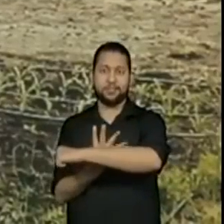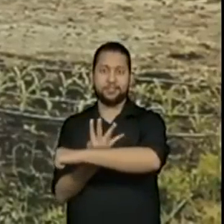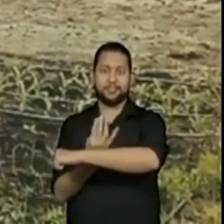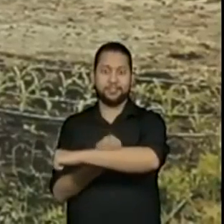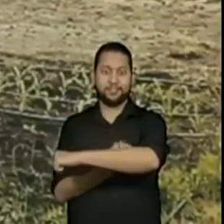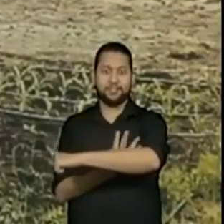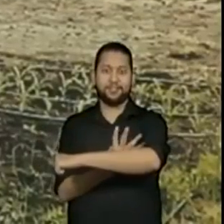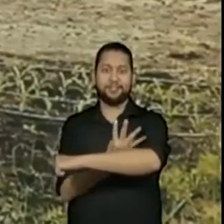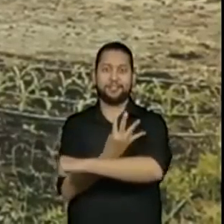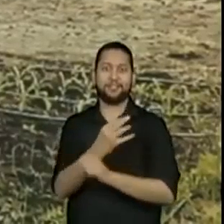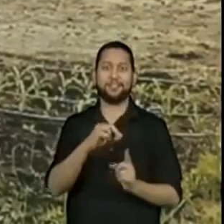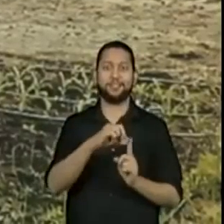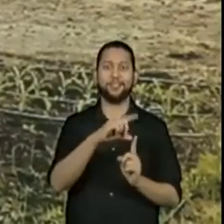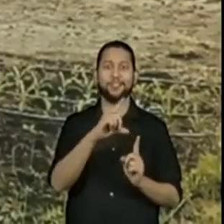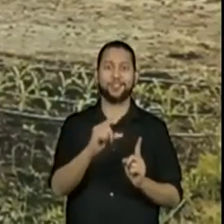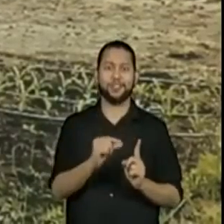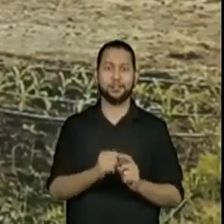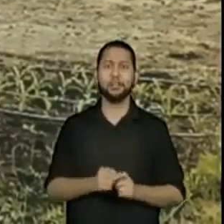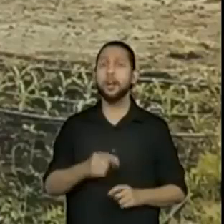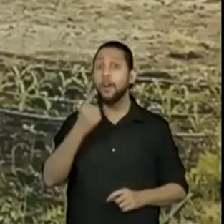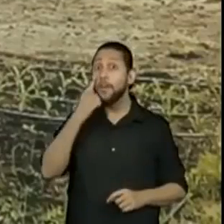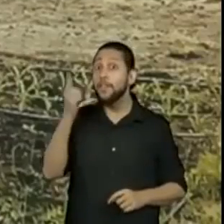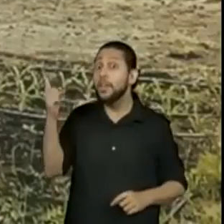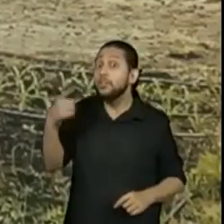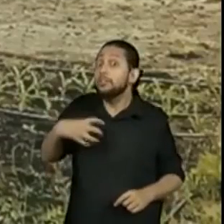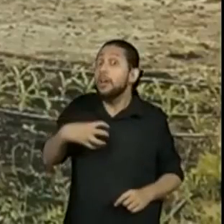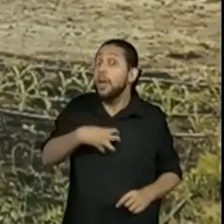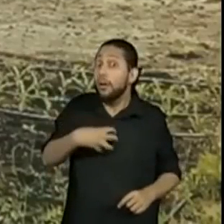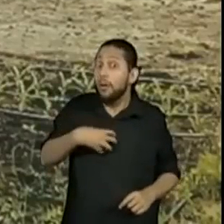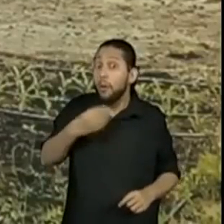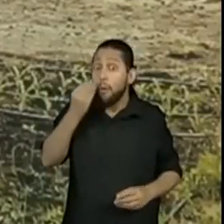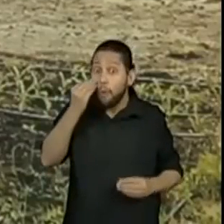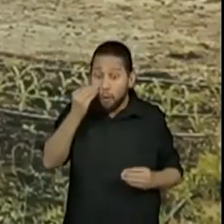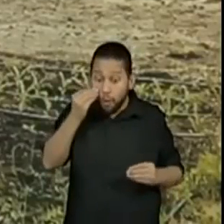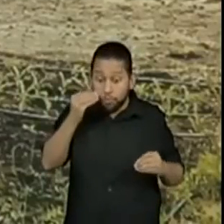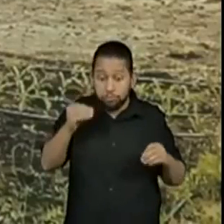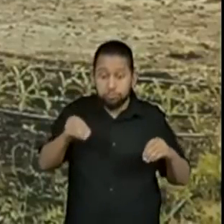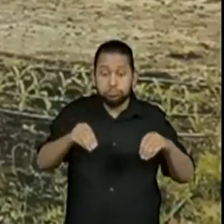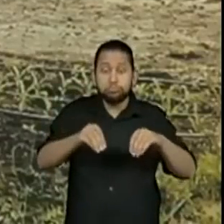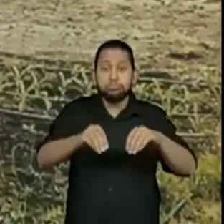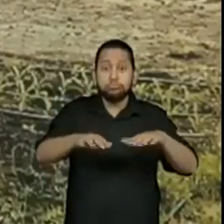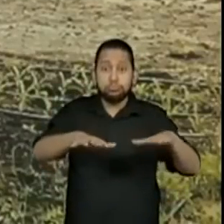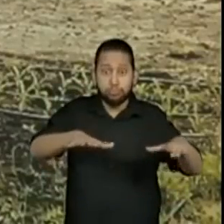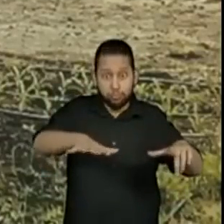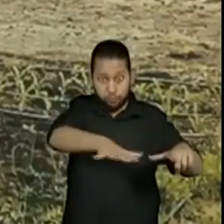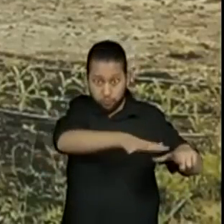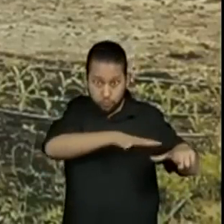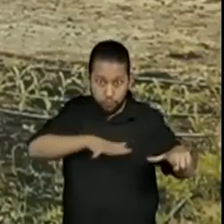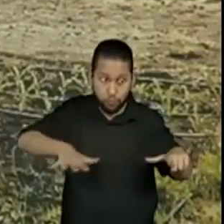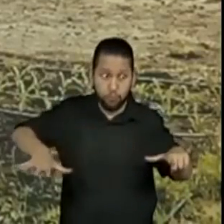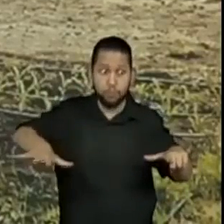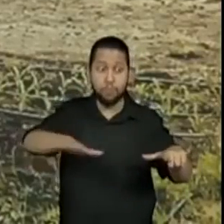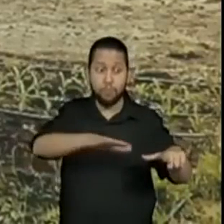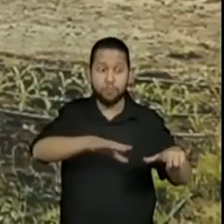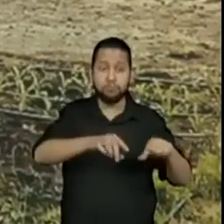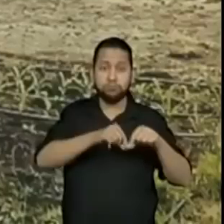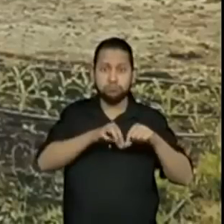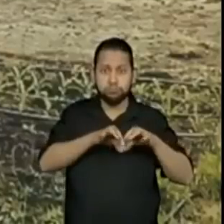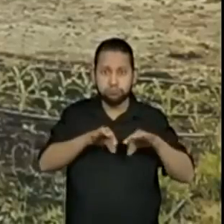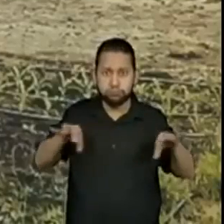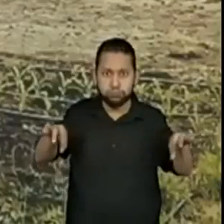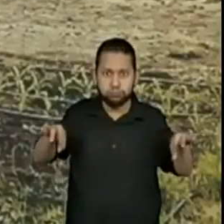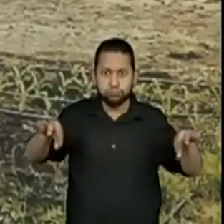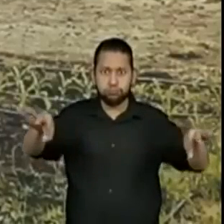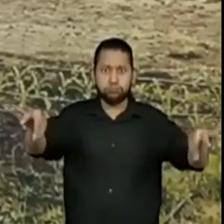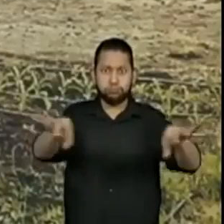imagem o formato dessa horta porque a gente vai trabalhar com isso deixa eu pegar uma cor que apareça bem acho que essa